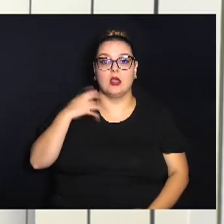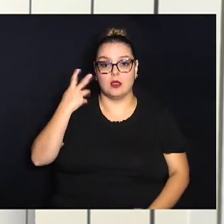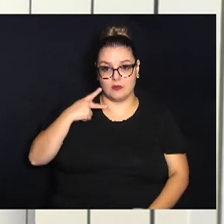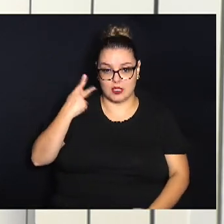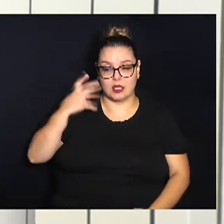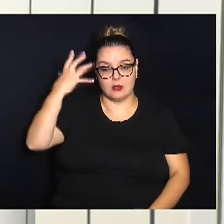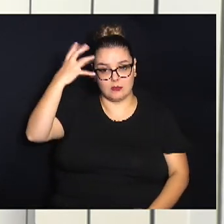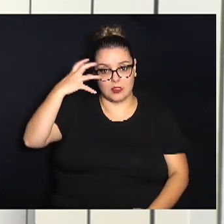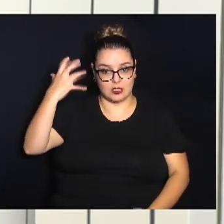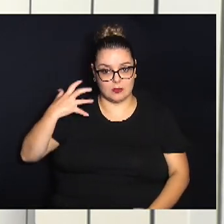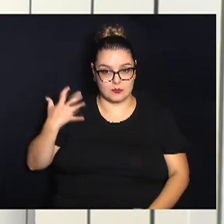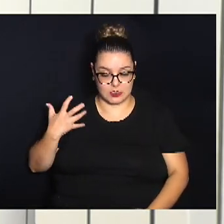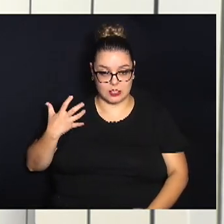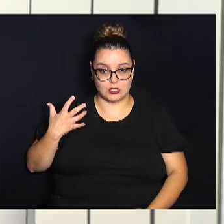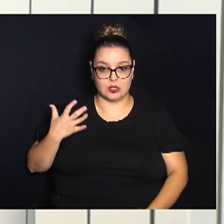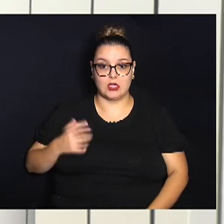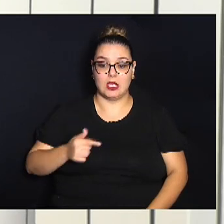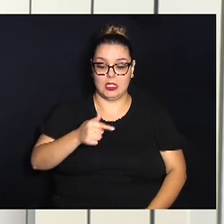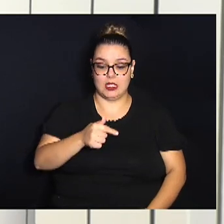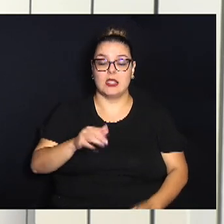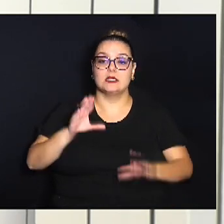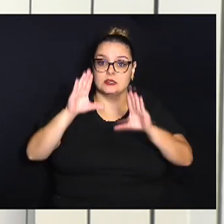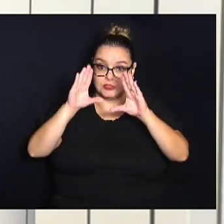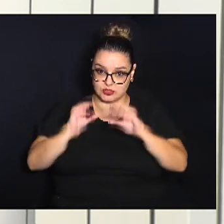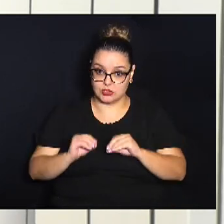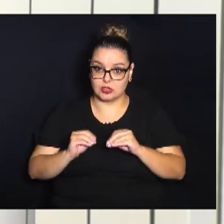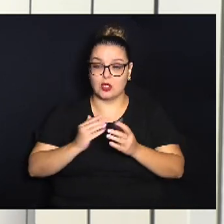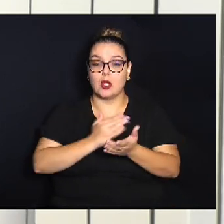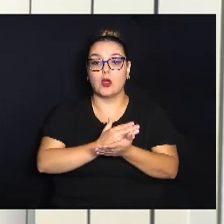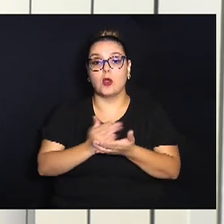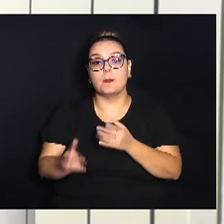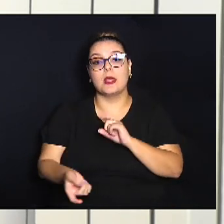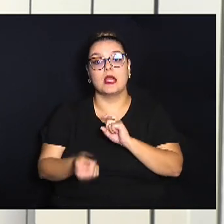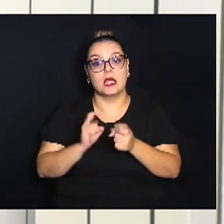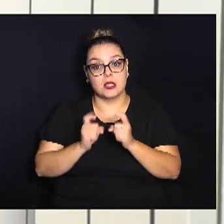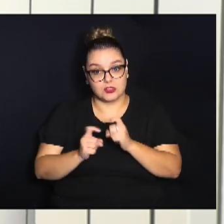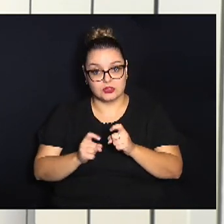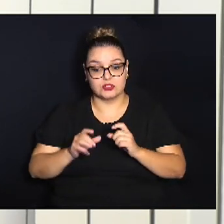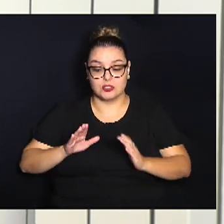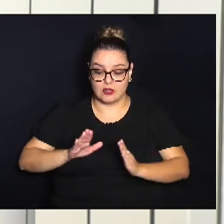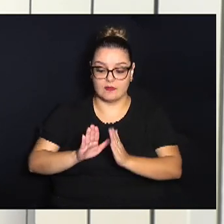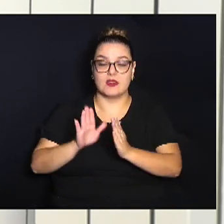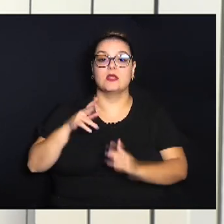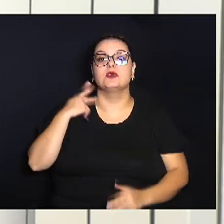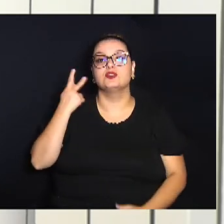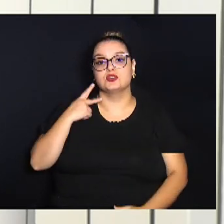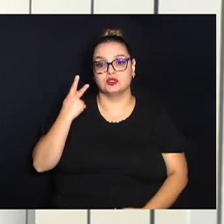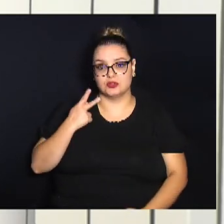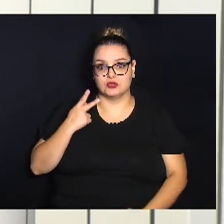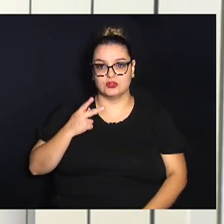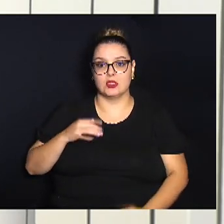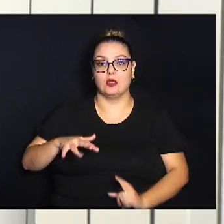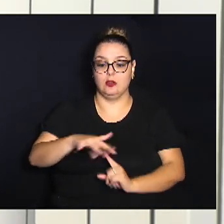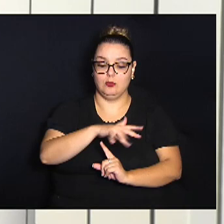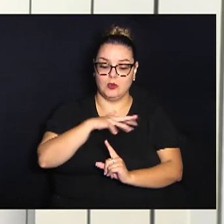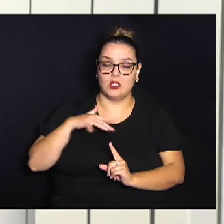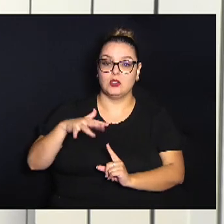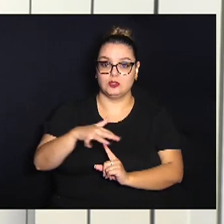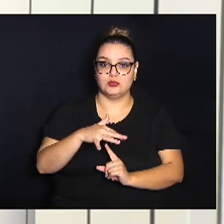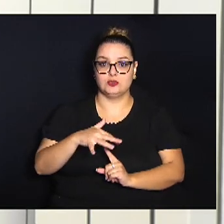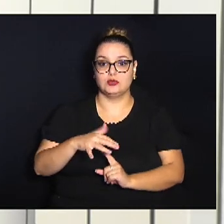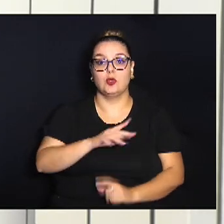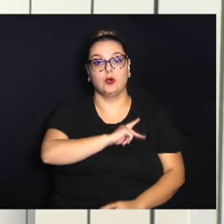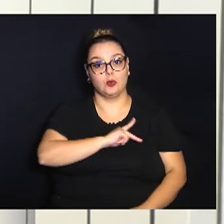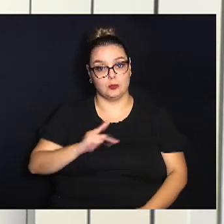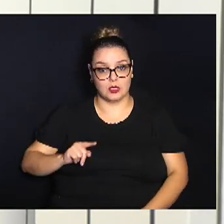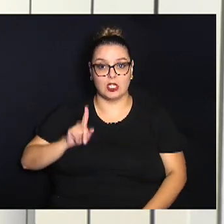Guida Calisto. E às 7 horas da noite começa a reunião da Frente Parlamentar Ambientalista. O